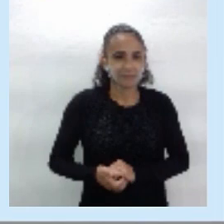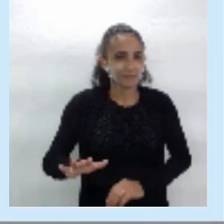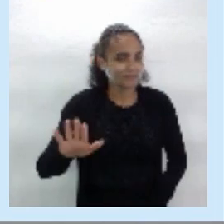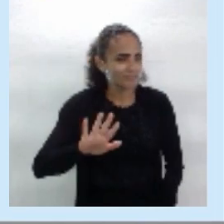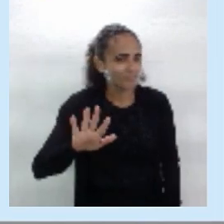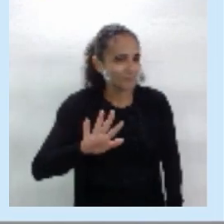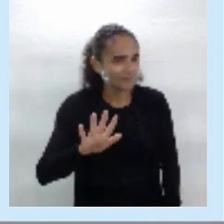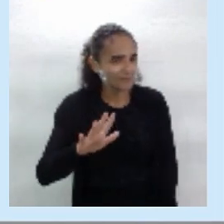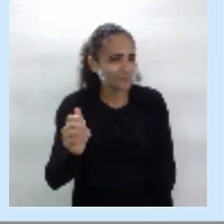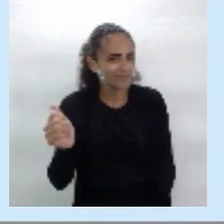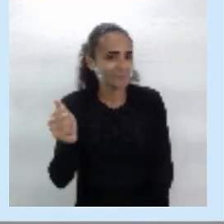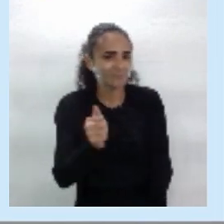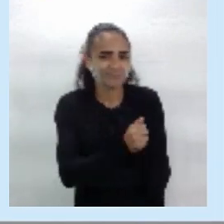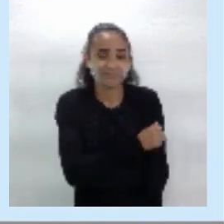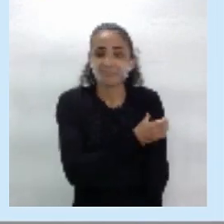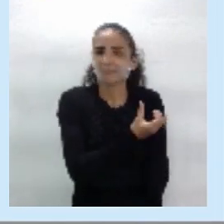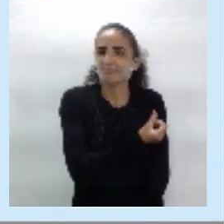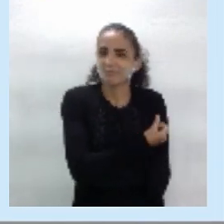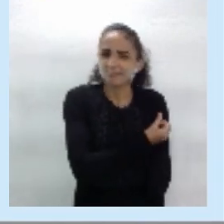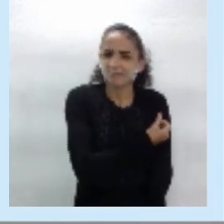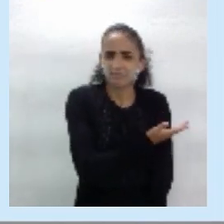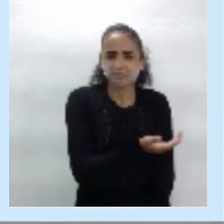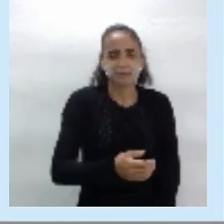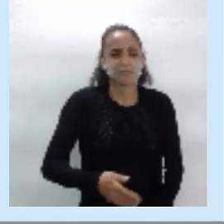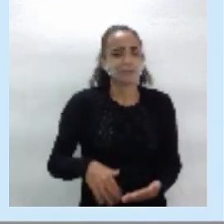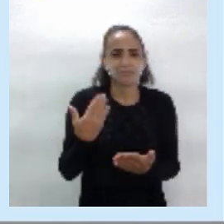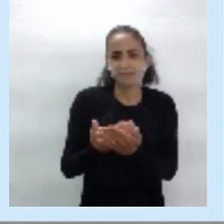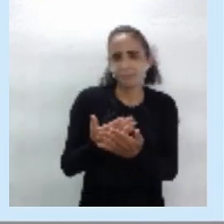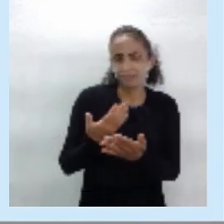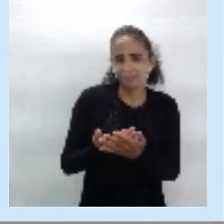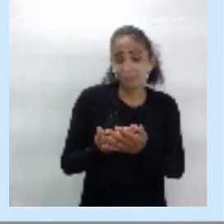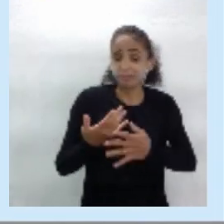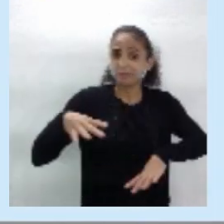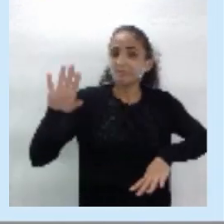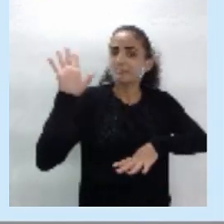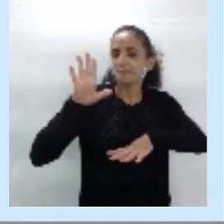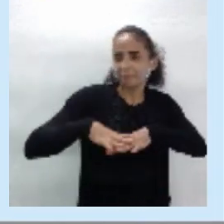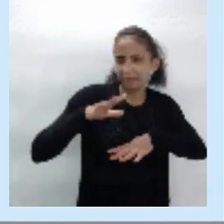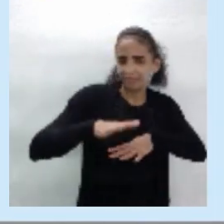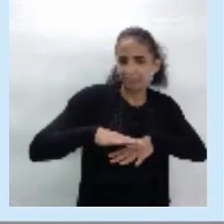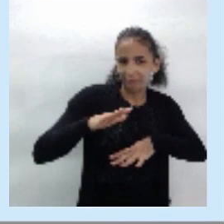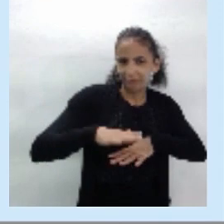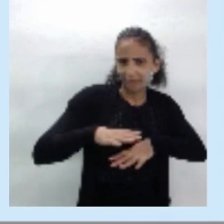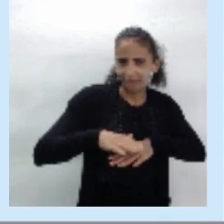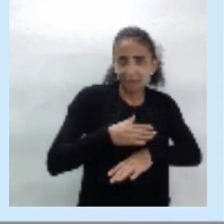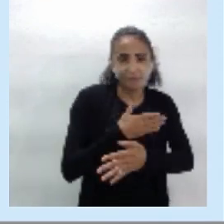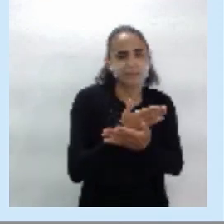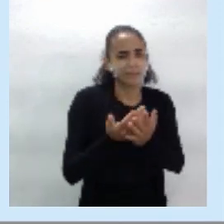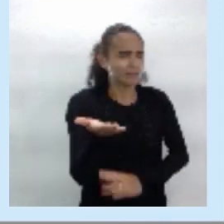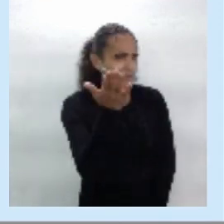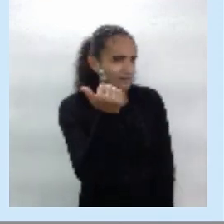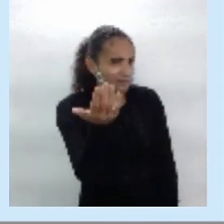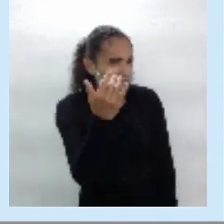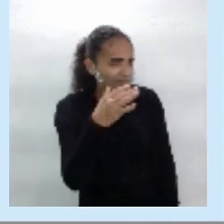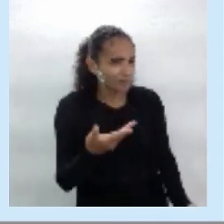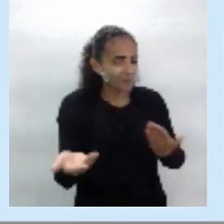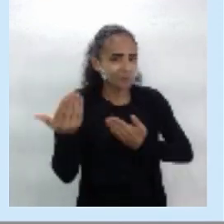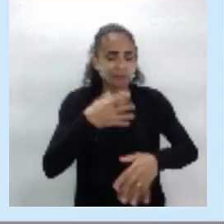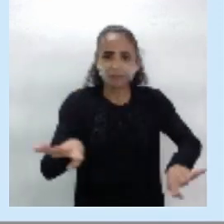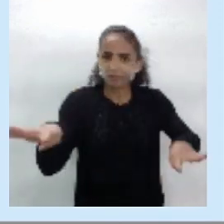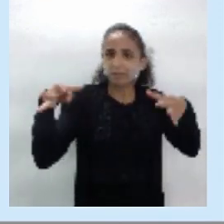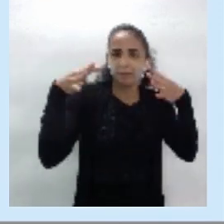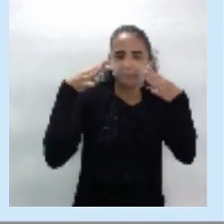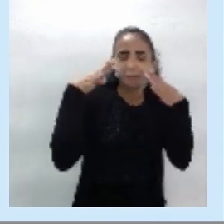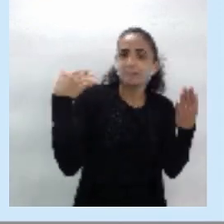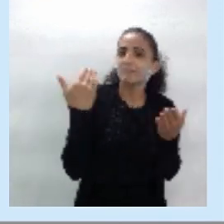Fala pessoal do sexto ano, vamos para mais uma aula de matemática, beleza? Chama todo mundo e preste bastante